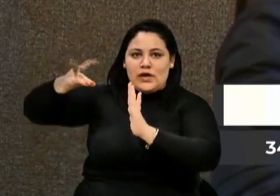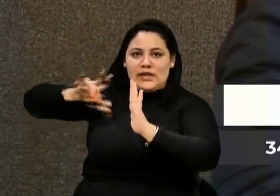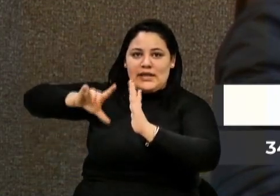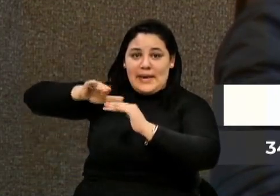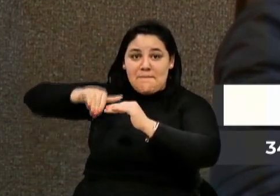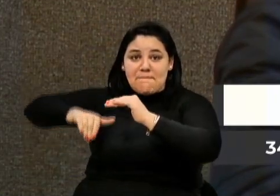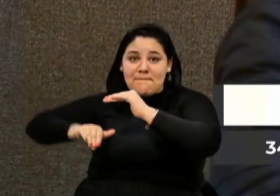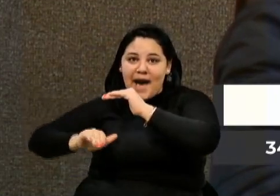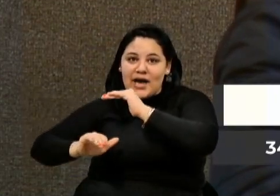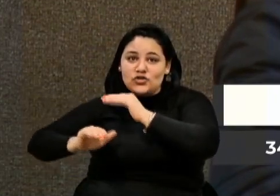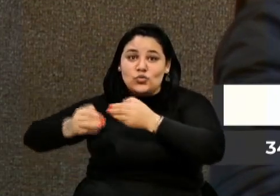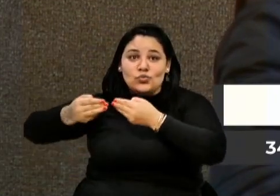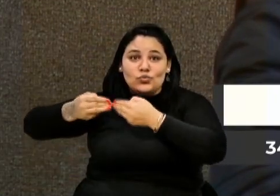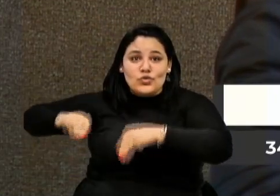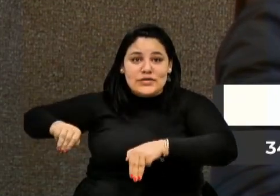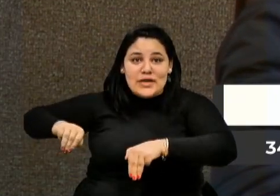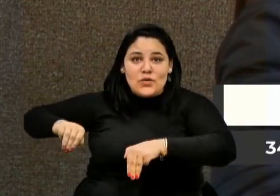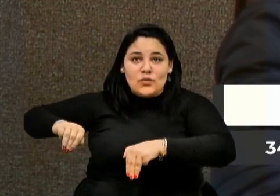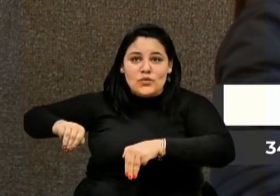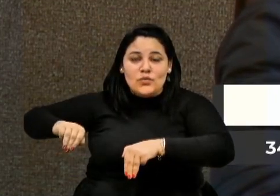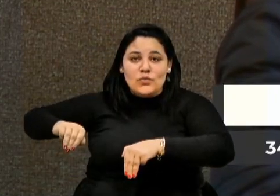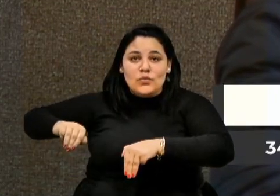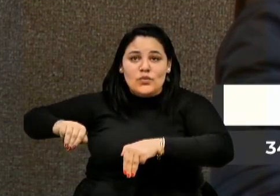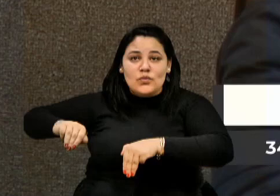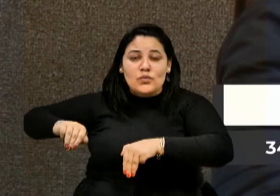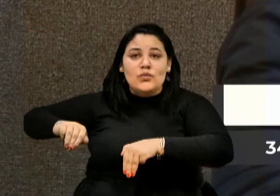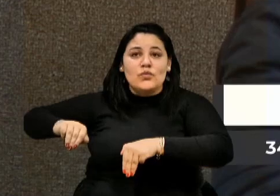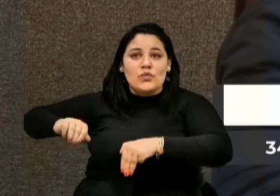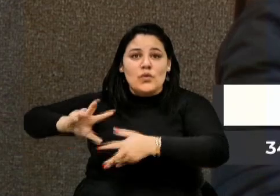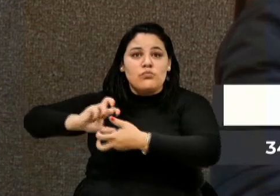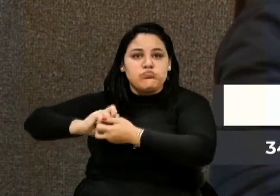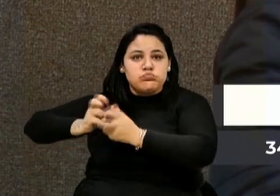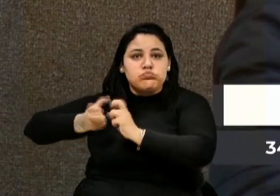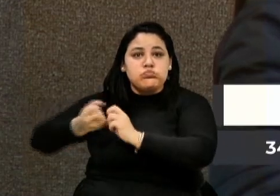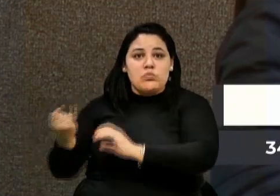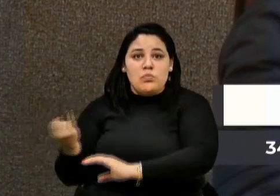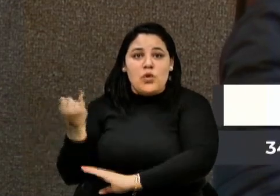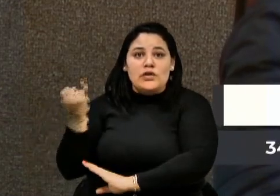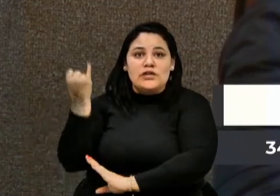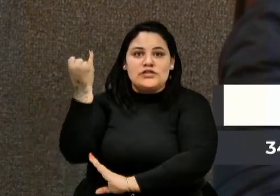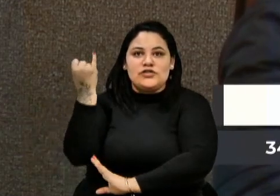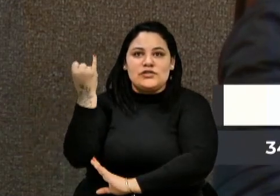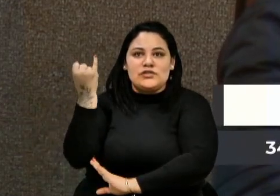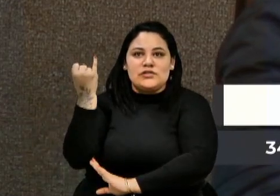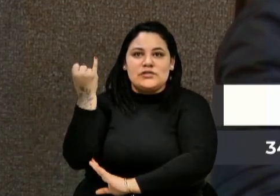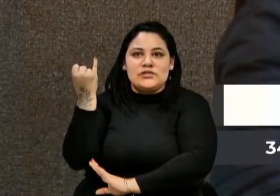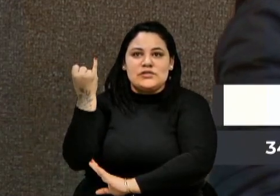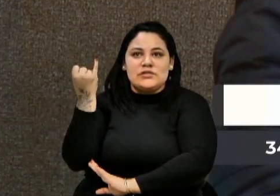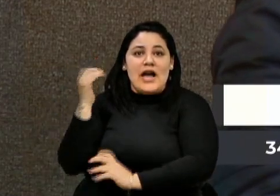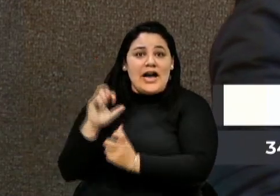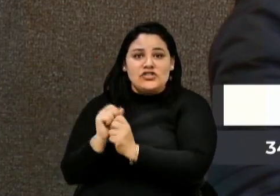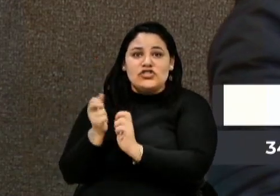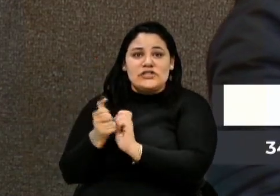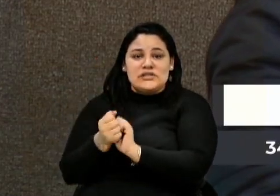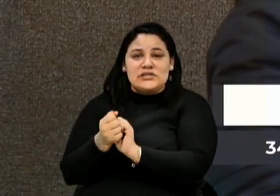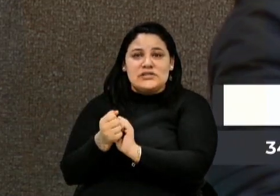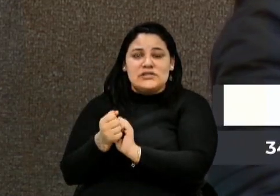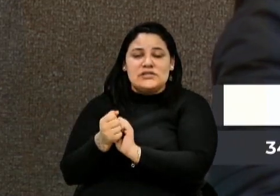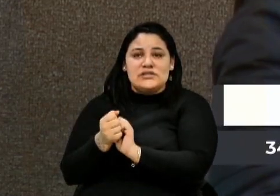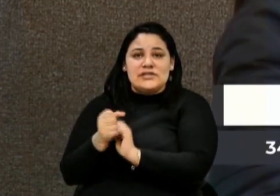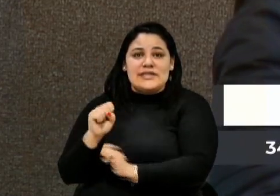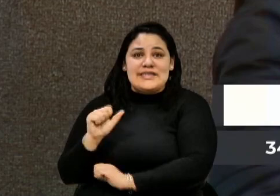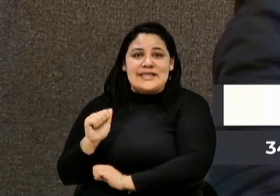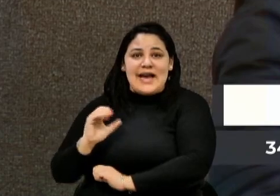Zambelli. Zambelli foi um grande artista da arte sacra. E ninguém vai visitar esse museu porque ele está num local que ninguém